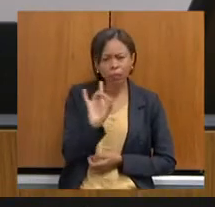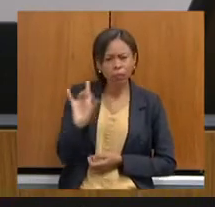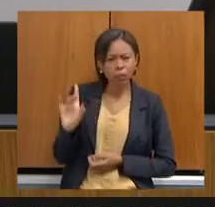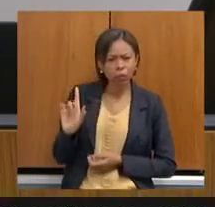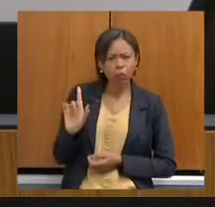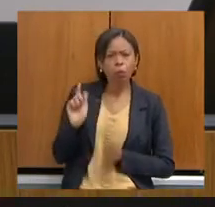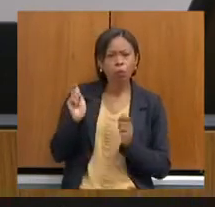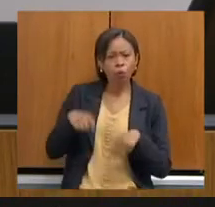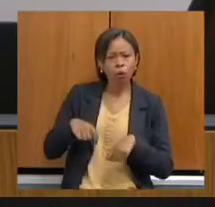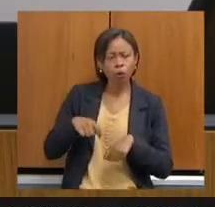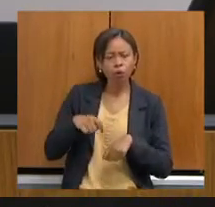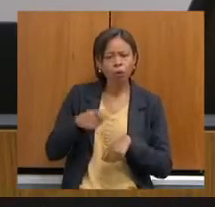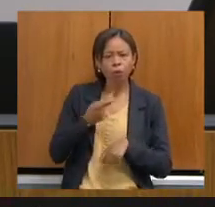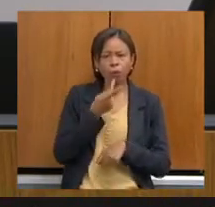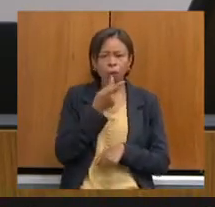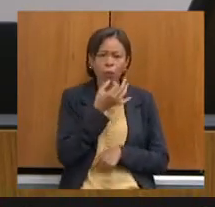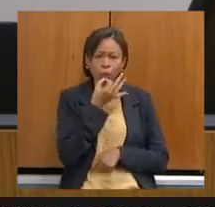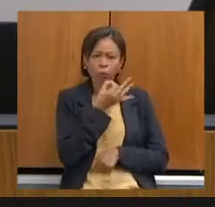minutos